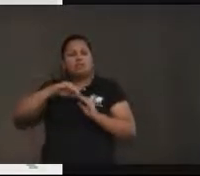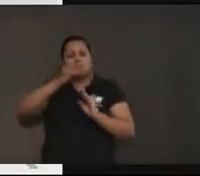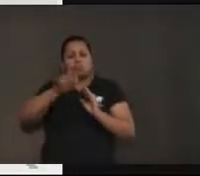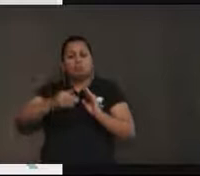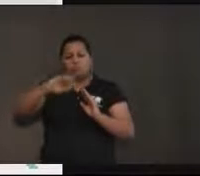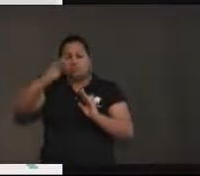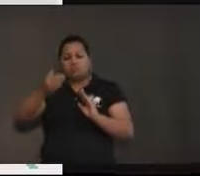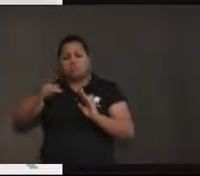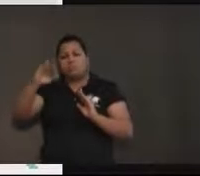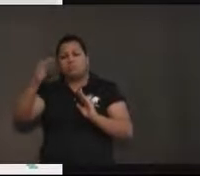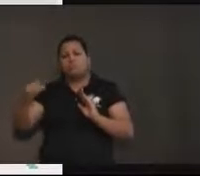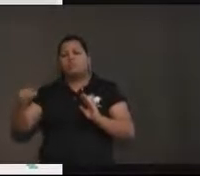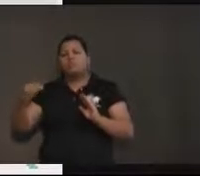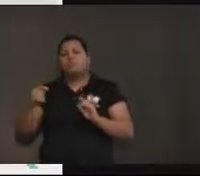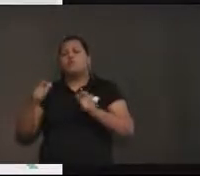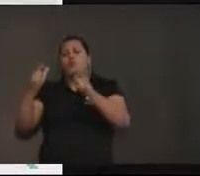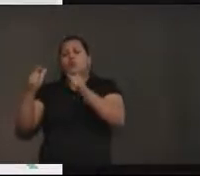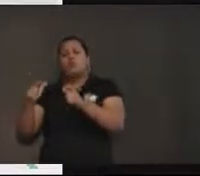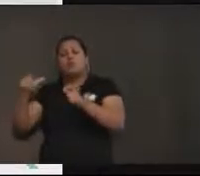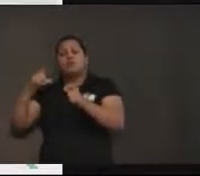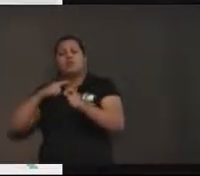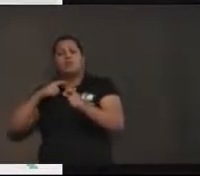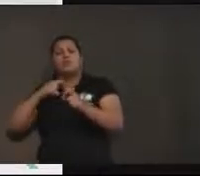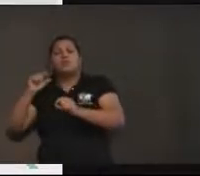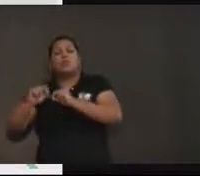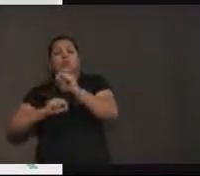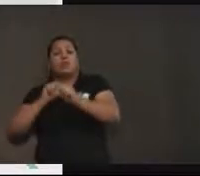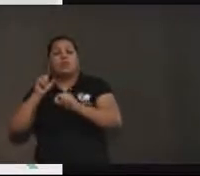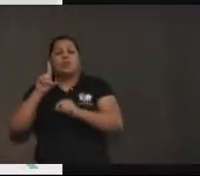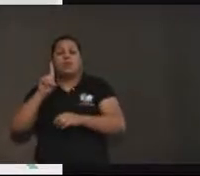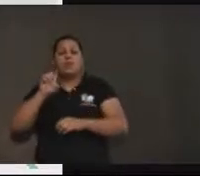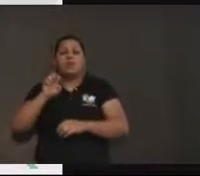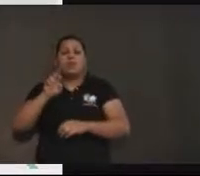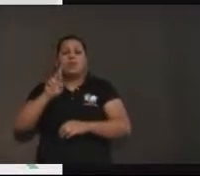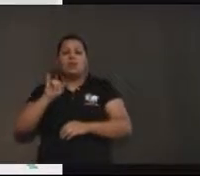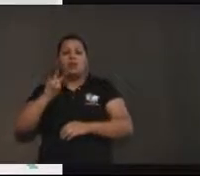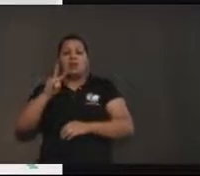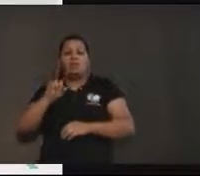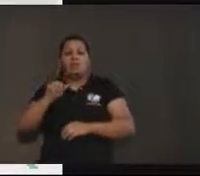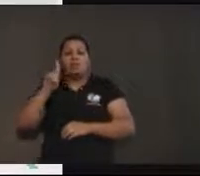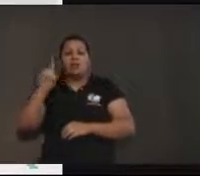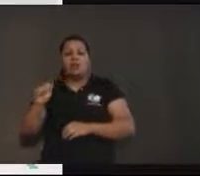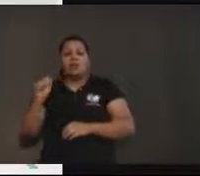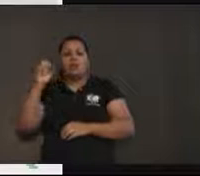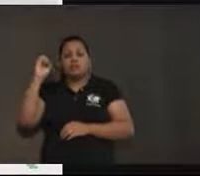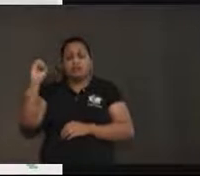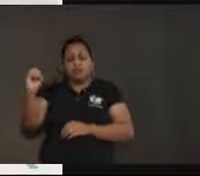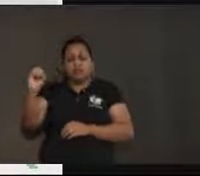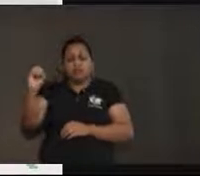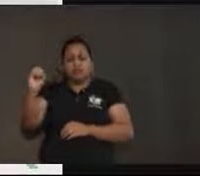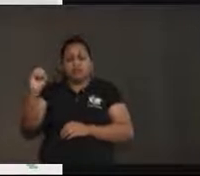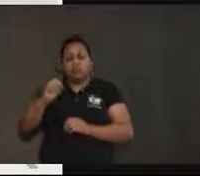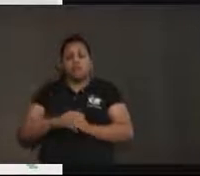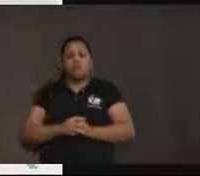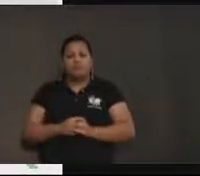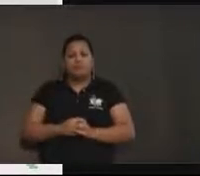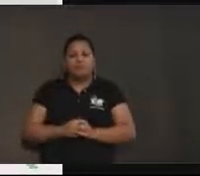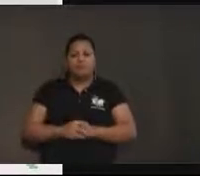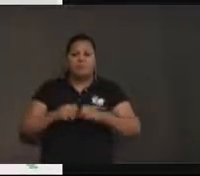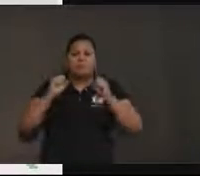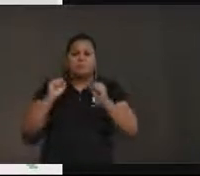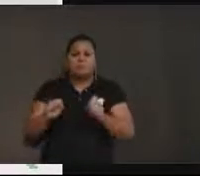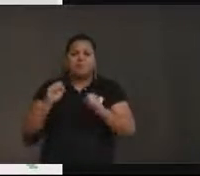derivada a zero beleza e aí essa candidata ela pode se ir para um outro mundo de repente